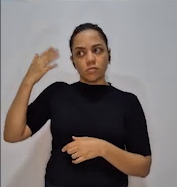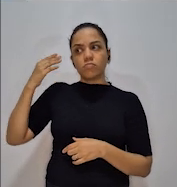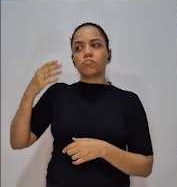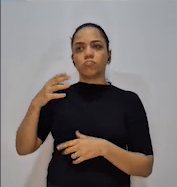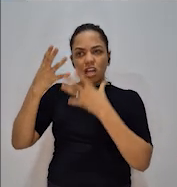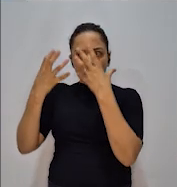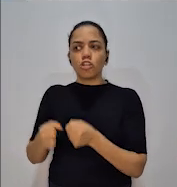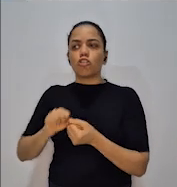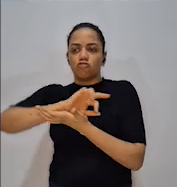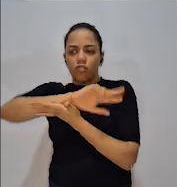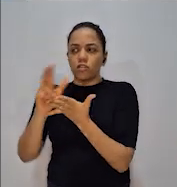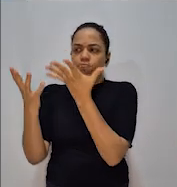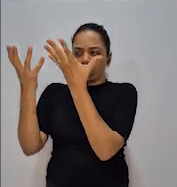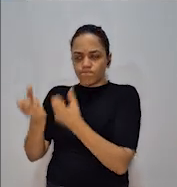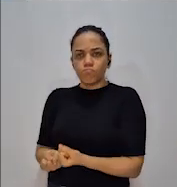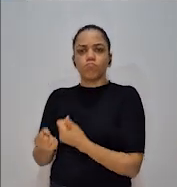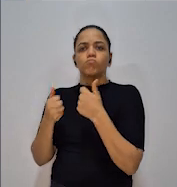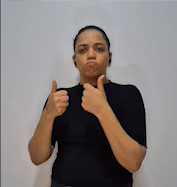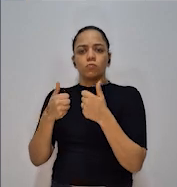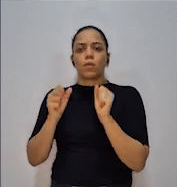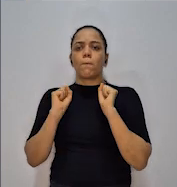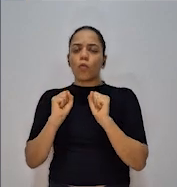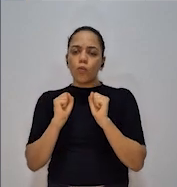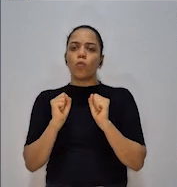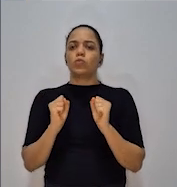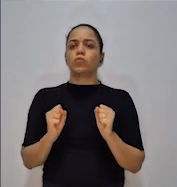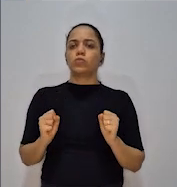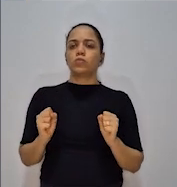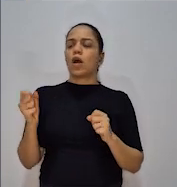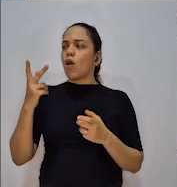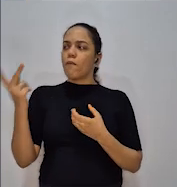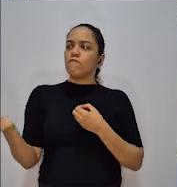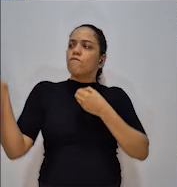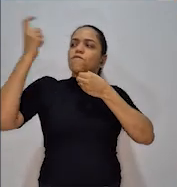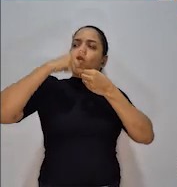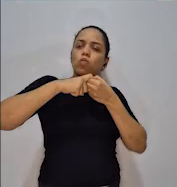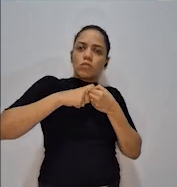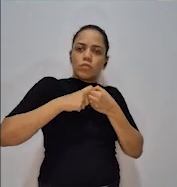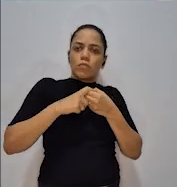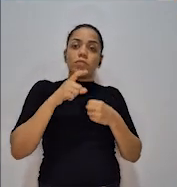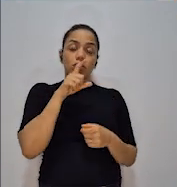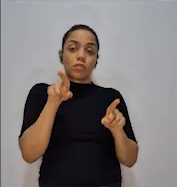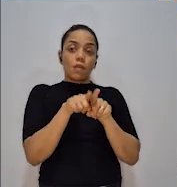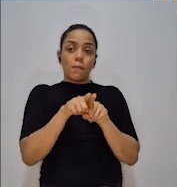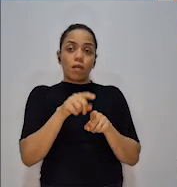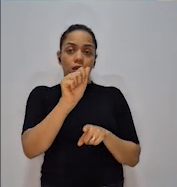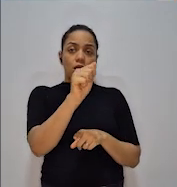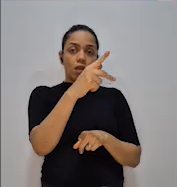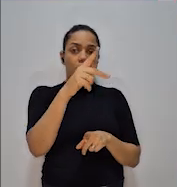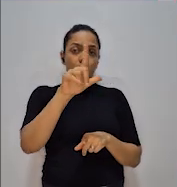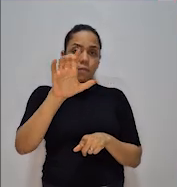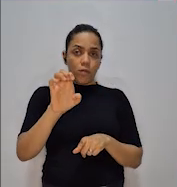nesse período que falava sobre o retorno, né? A Apple também, que reconsiderou